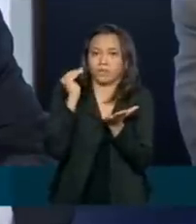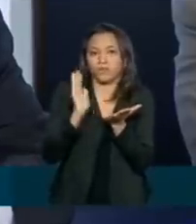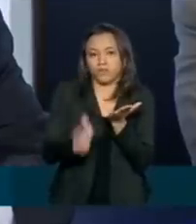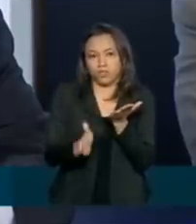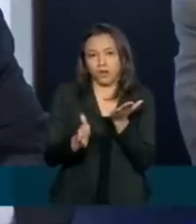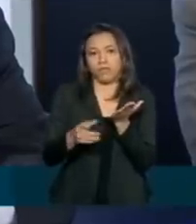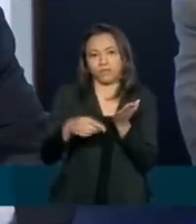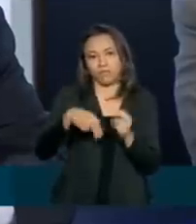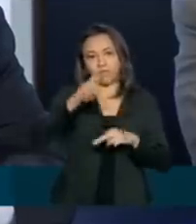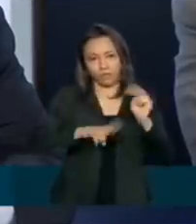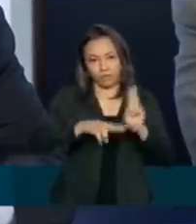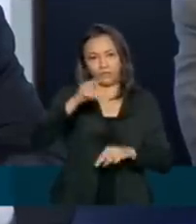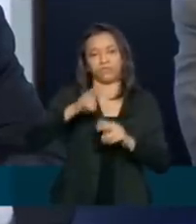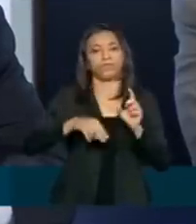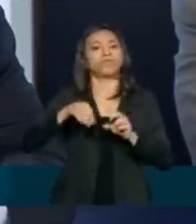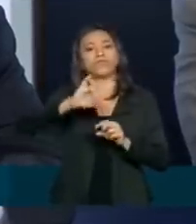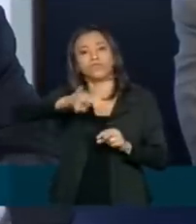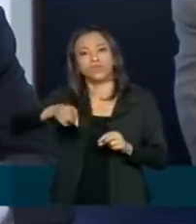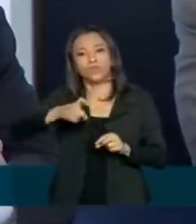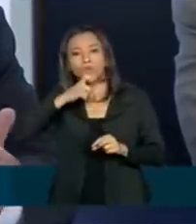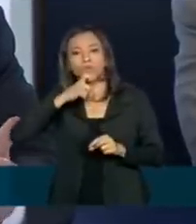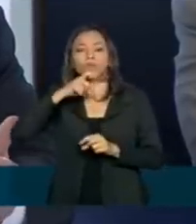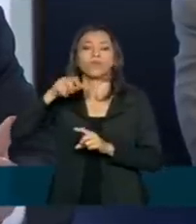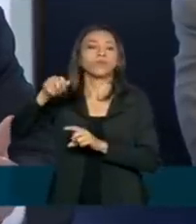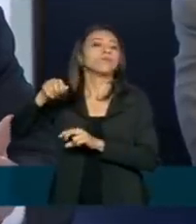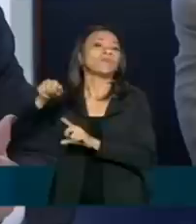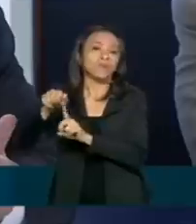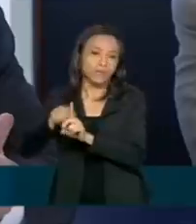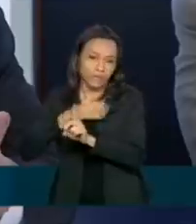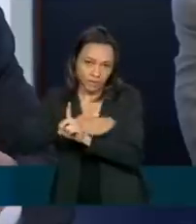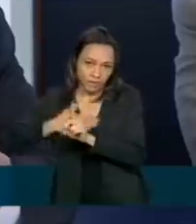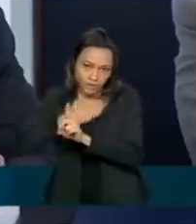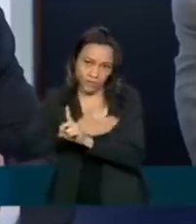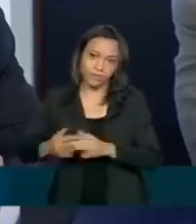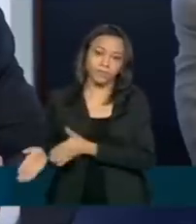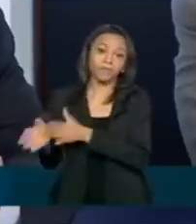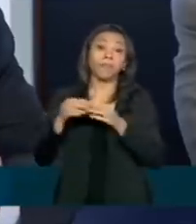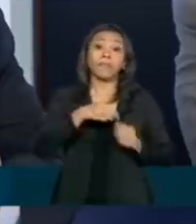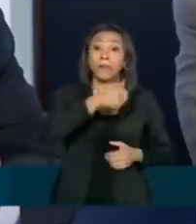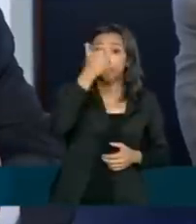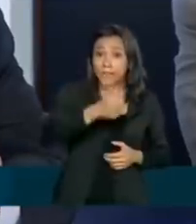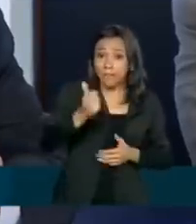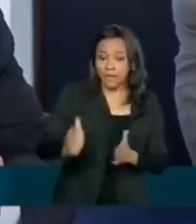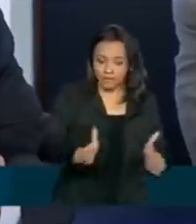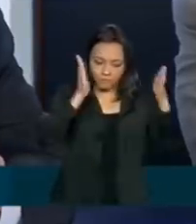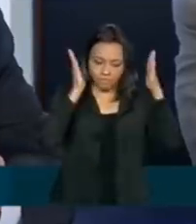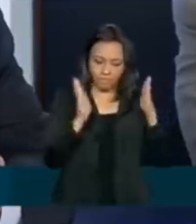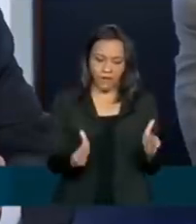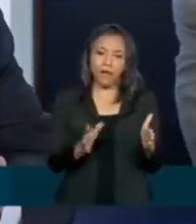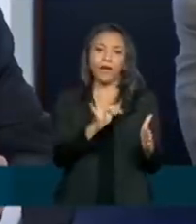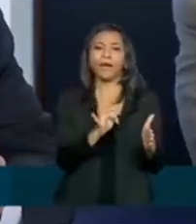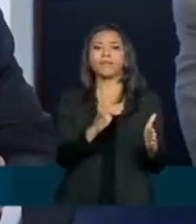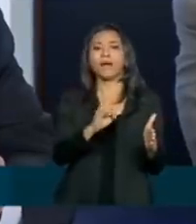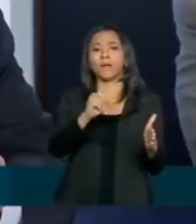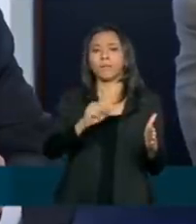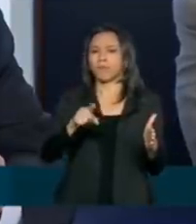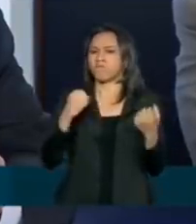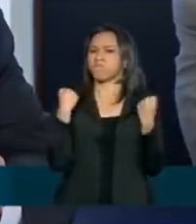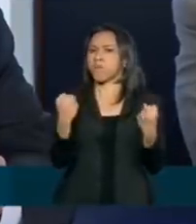julho e agosto. Nessa primeira etapa, nós tivemos o grande impacto na região norte e